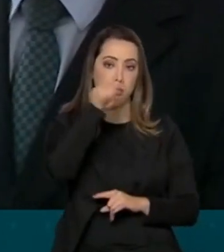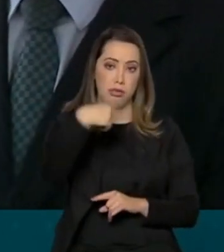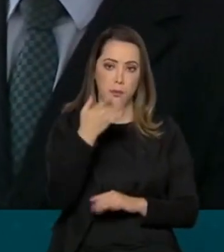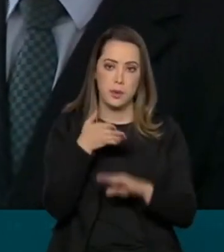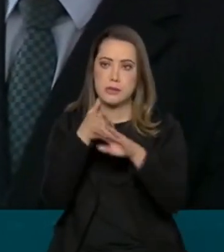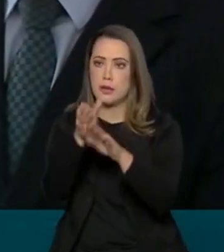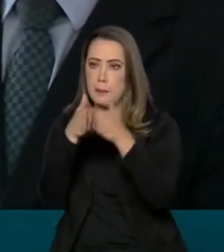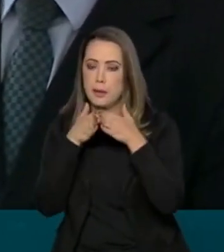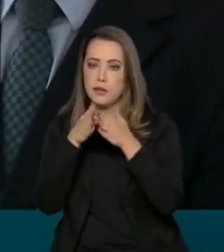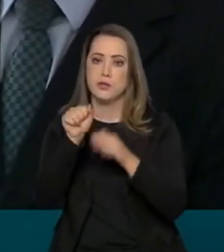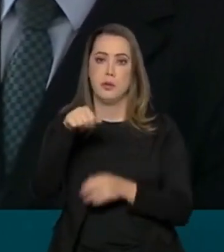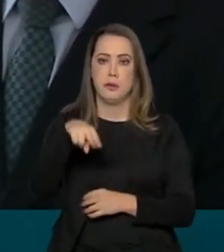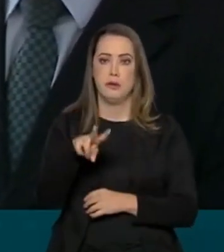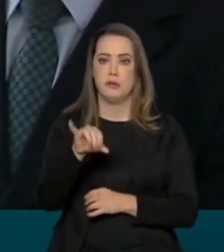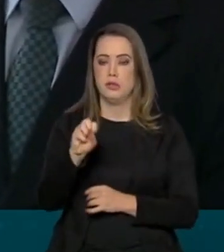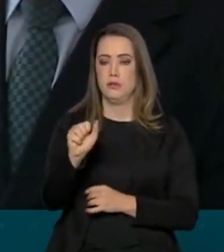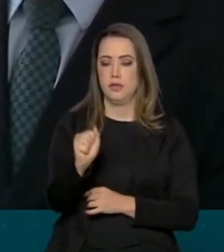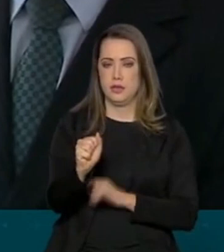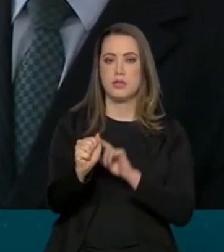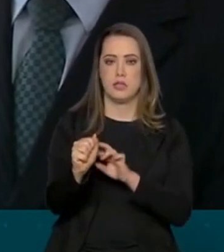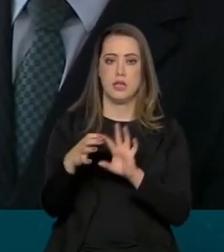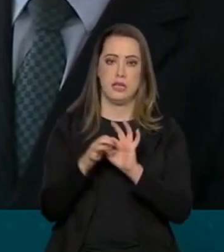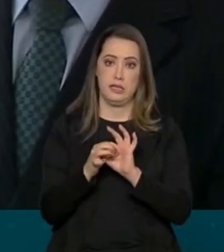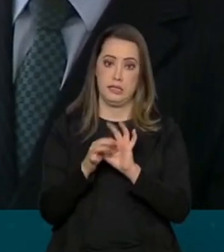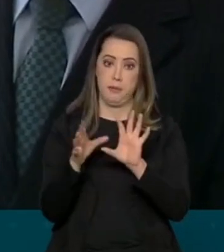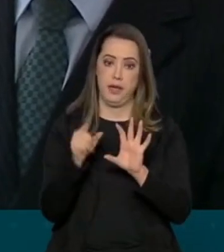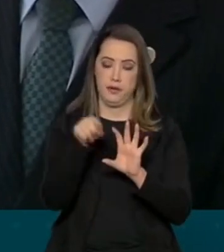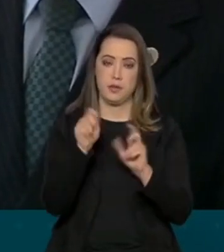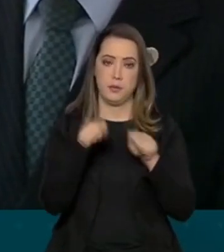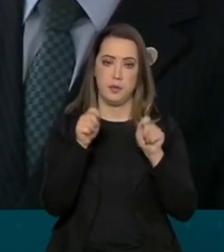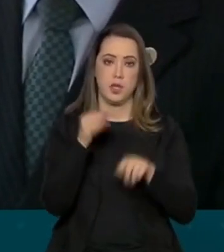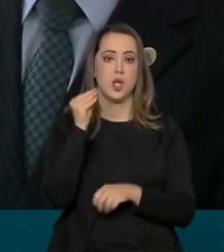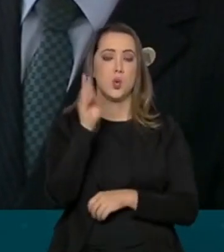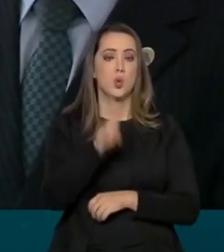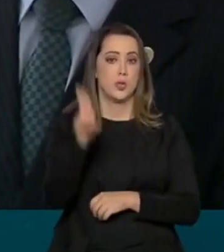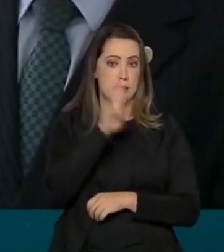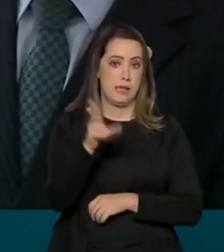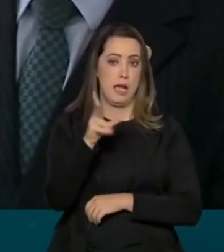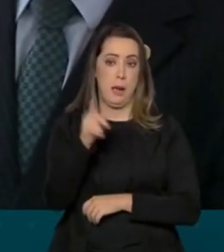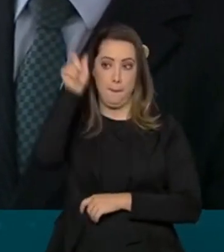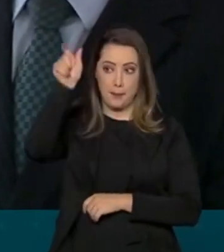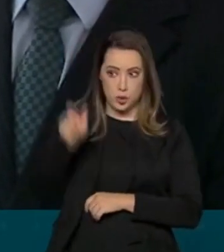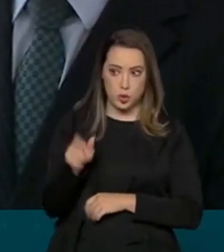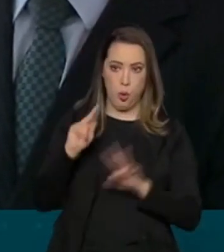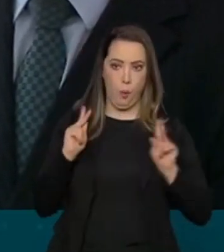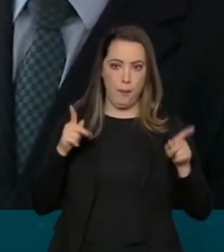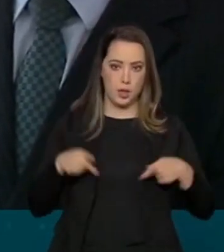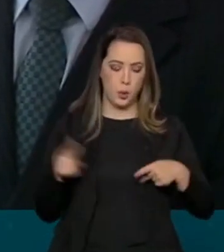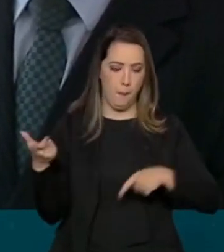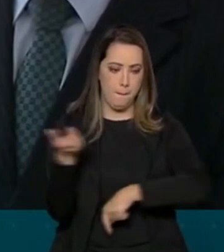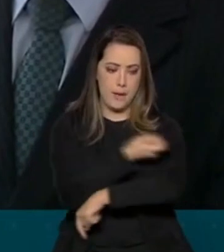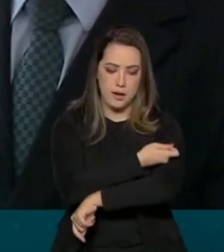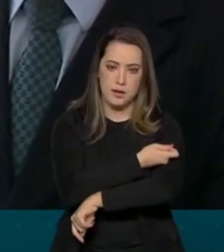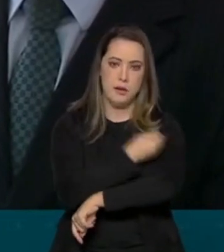entrar na Anvisa, para que a Anvisa autorize você fazer os testes clínicos, testes com pessoas, né, daquela vacina. Então,